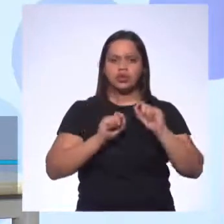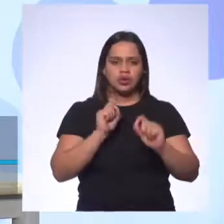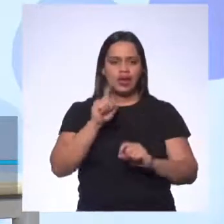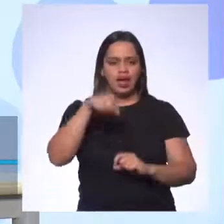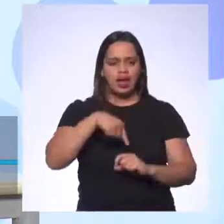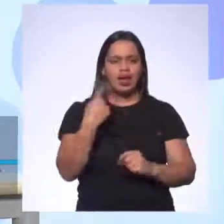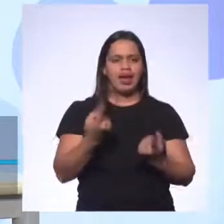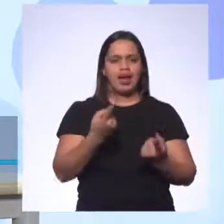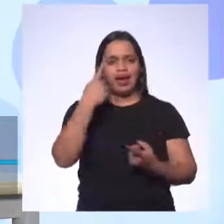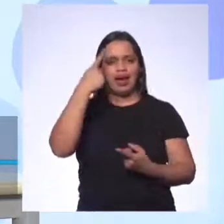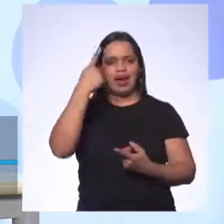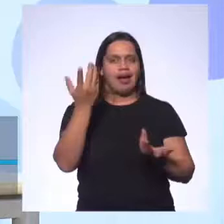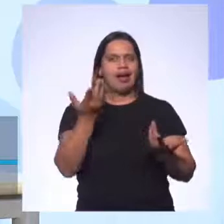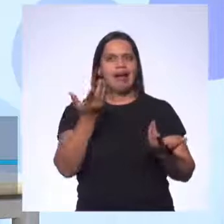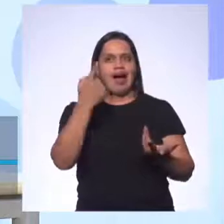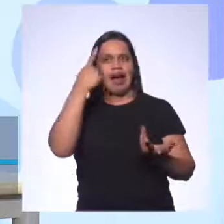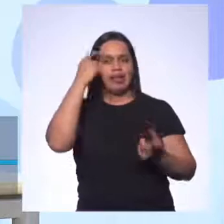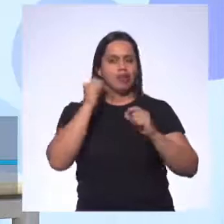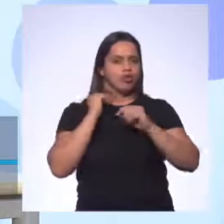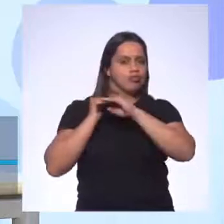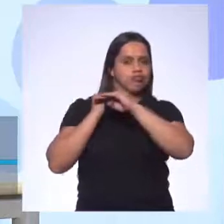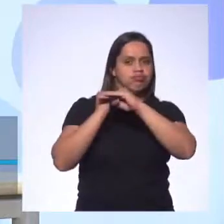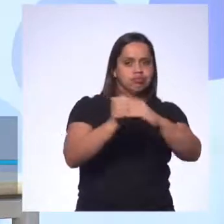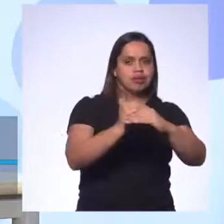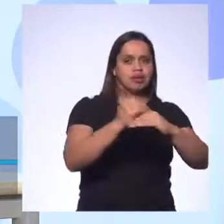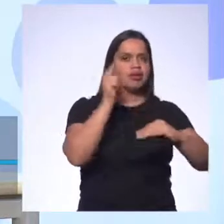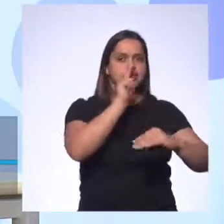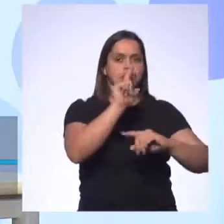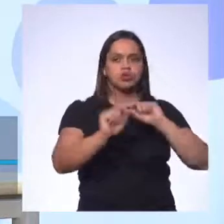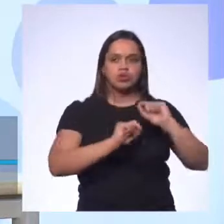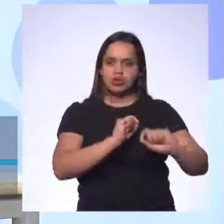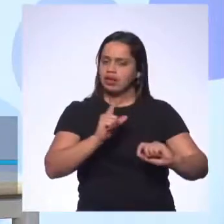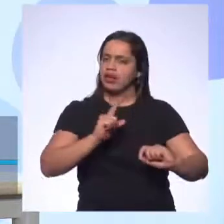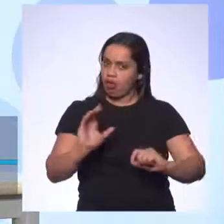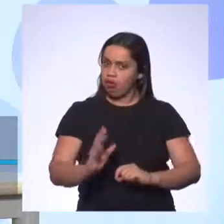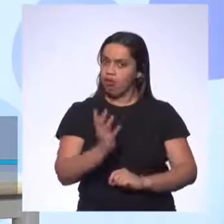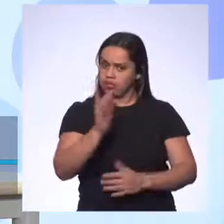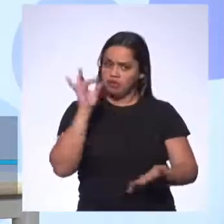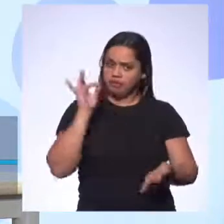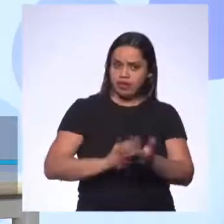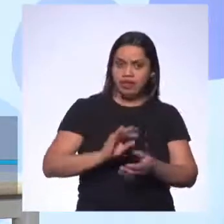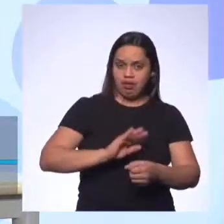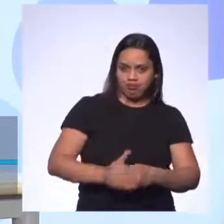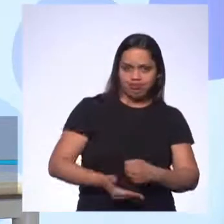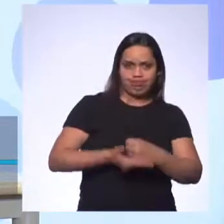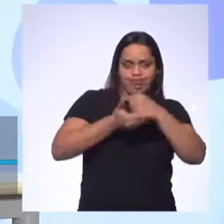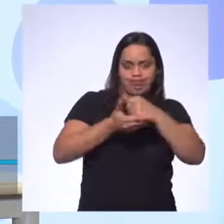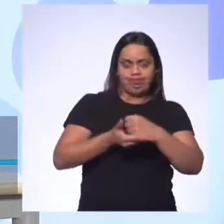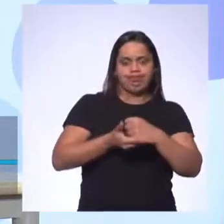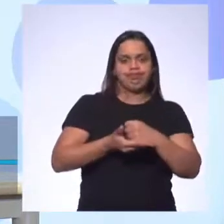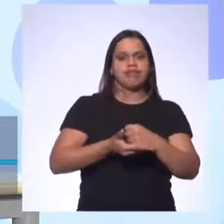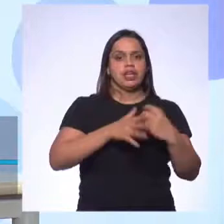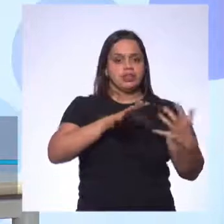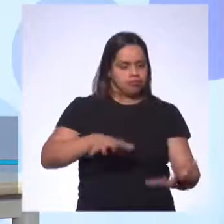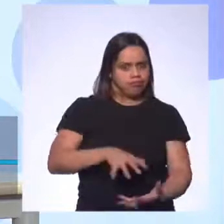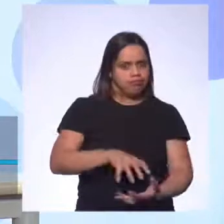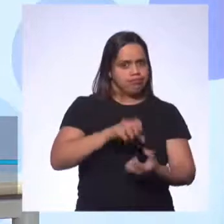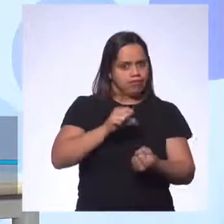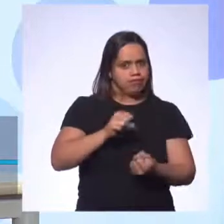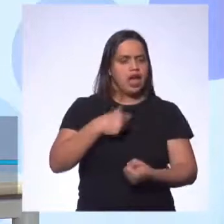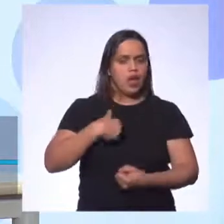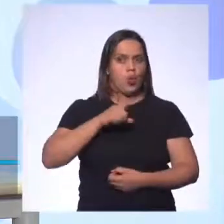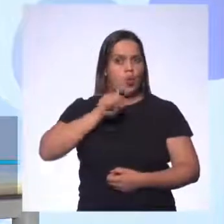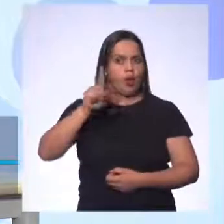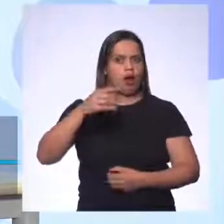uma equidade, um equilíbrio, né, para que haja de fato a sustentabilidade. Eu lembro que eu sou de Salvador, né, e no meu